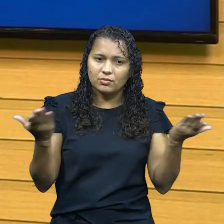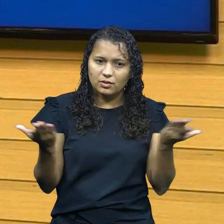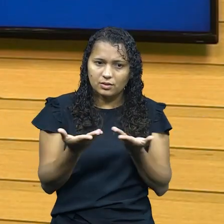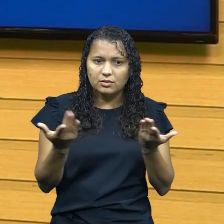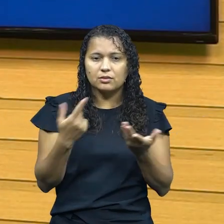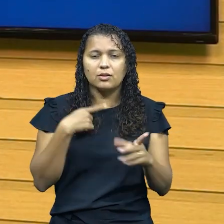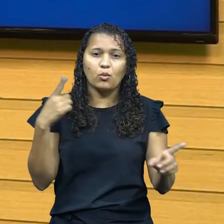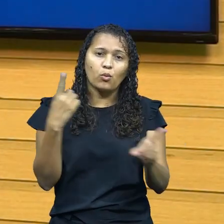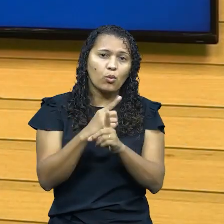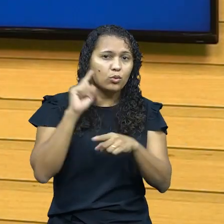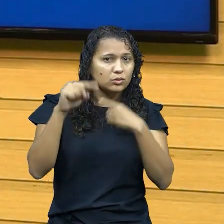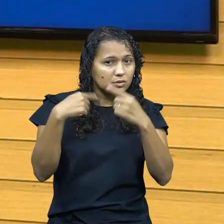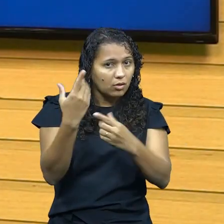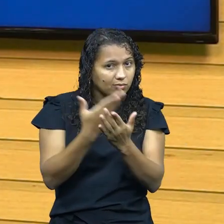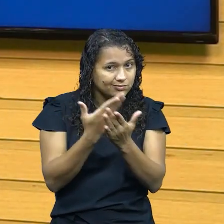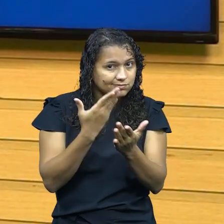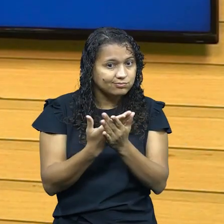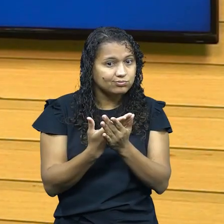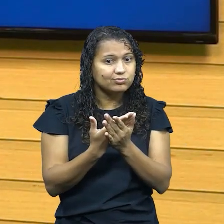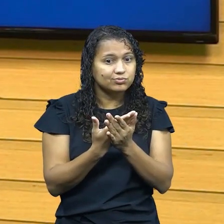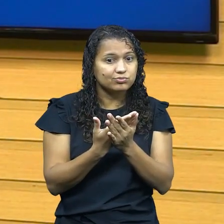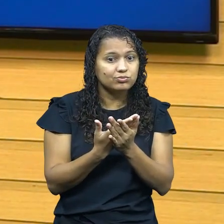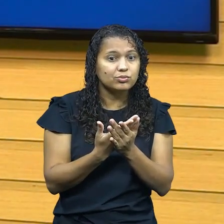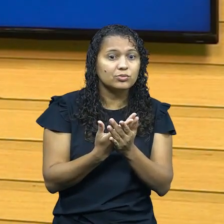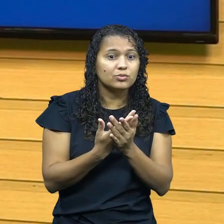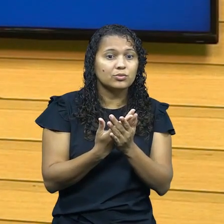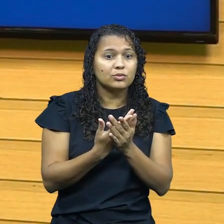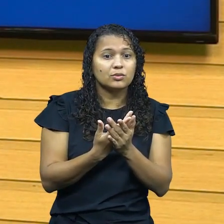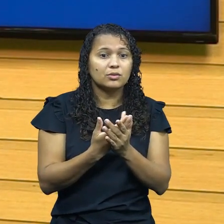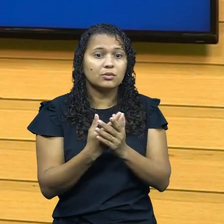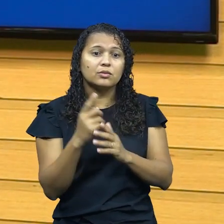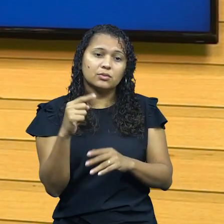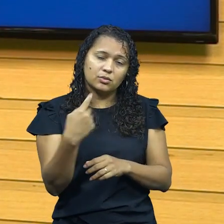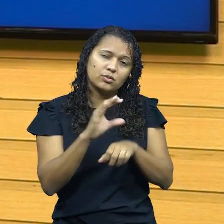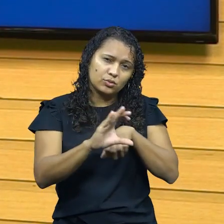aula de hoje. Eu encontro vocês na nossa próxima aula. Esse